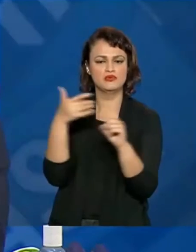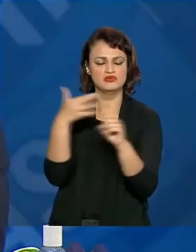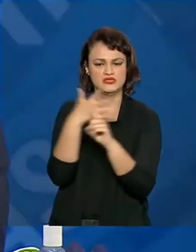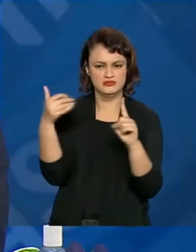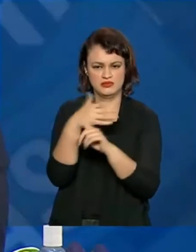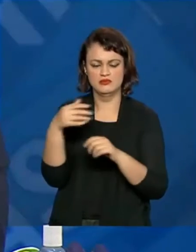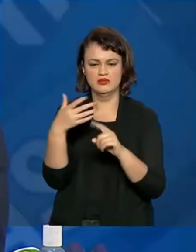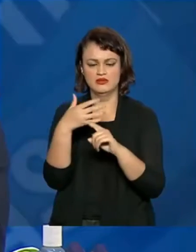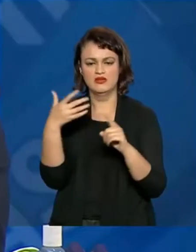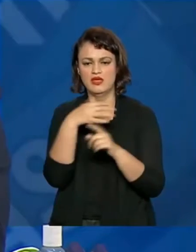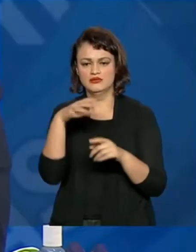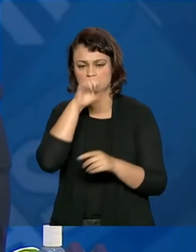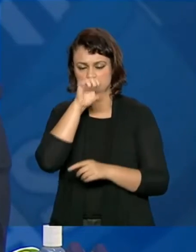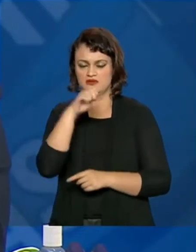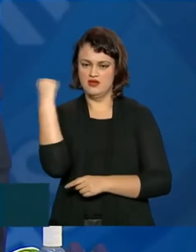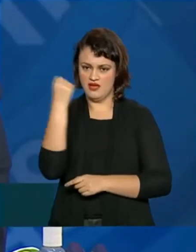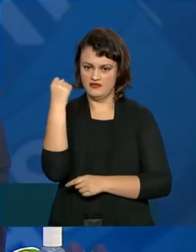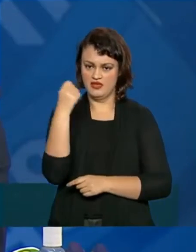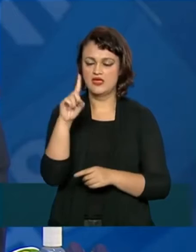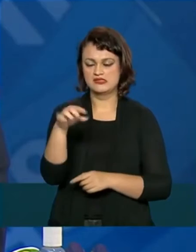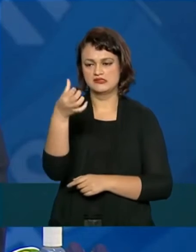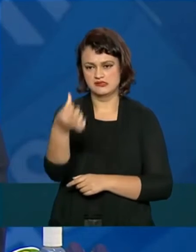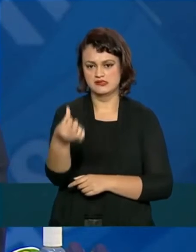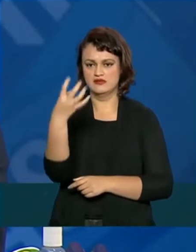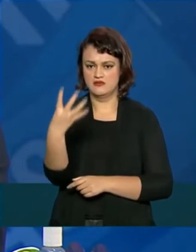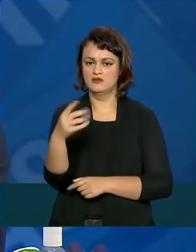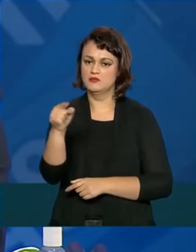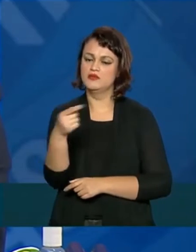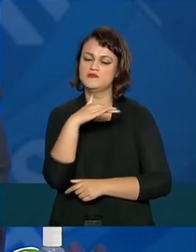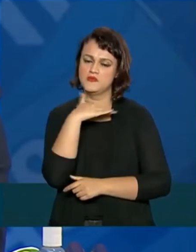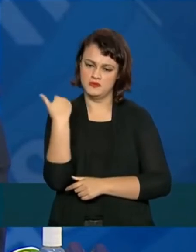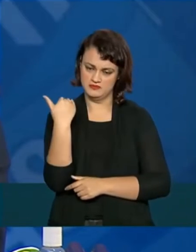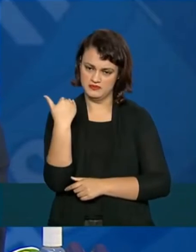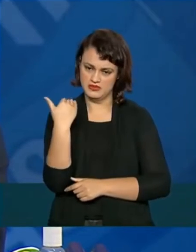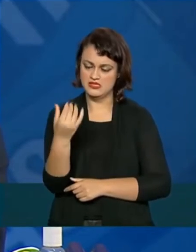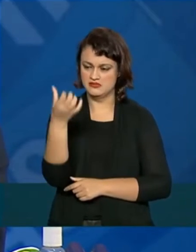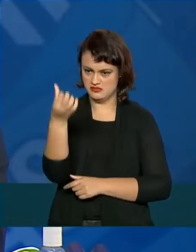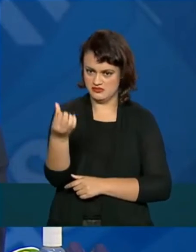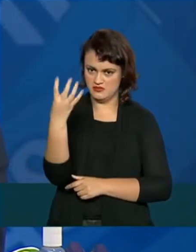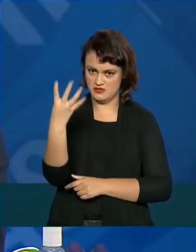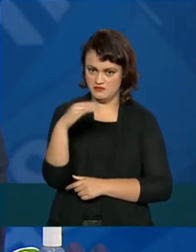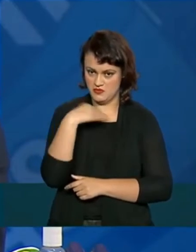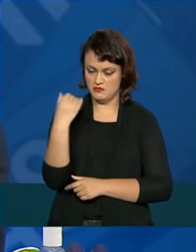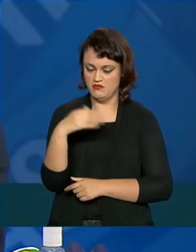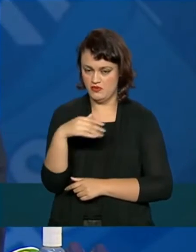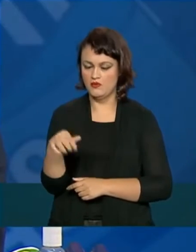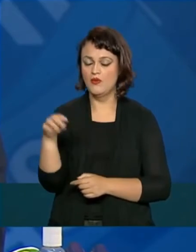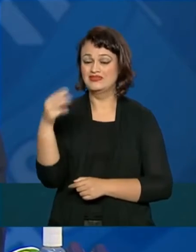grave, 64.000, infelizmente, foram a óbitos, e desses 64.000,